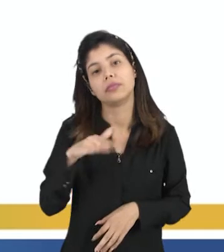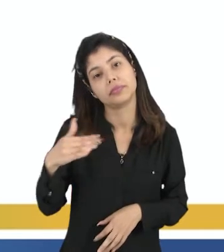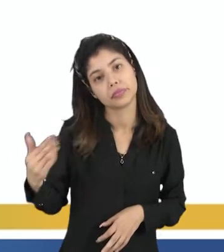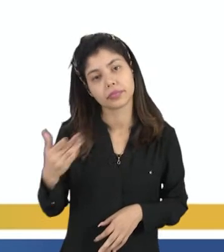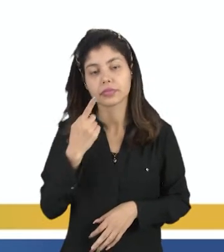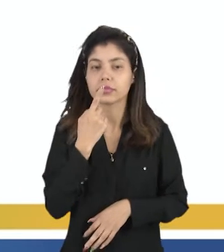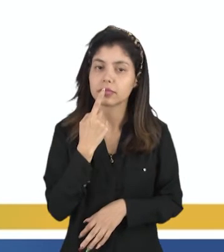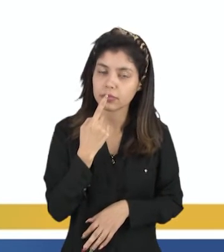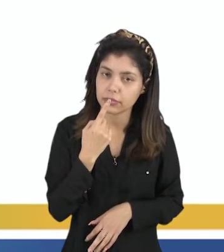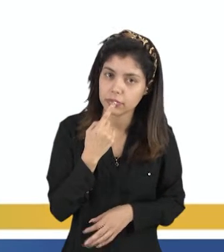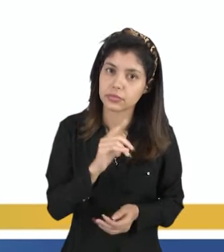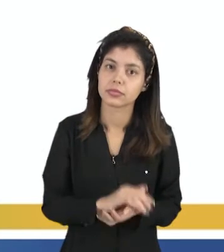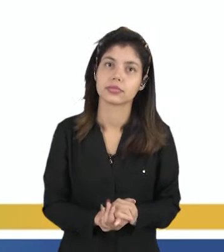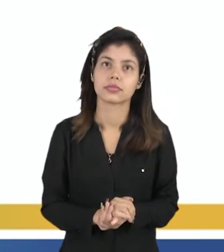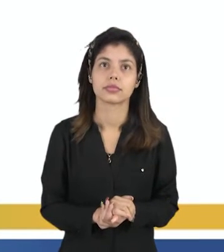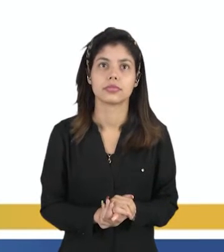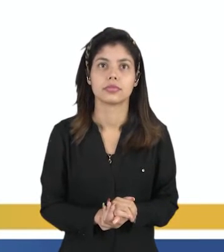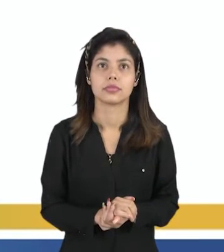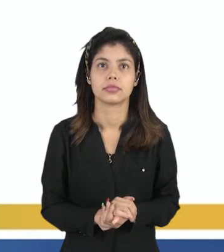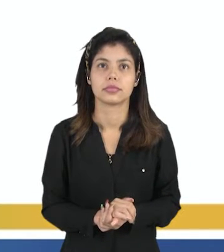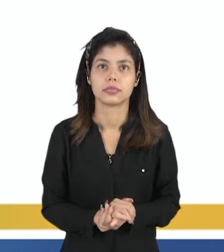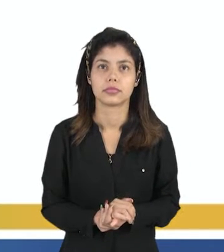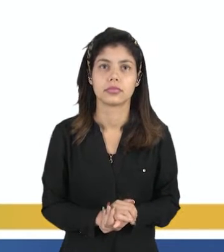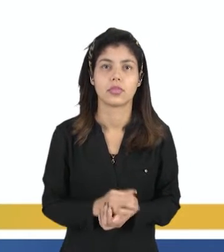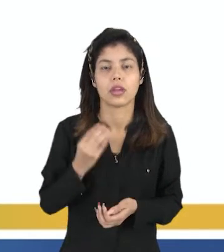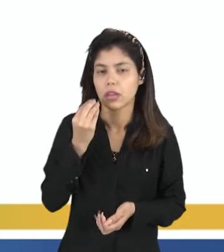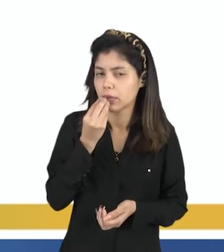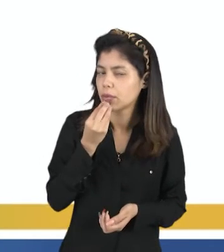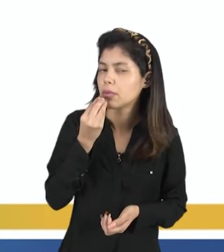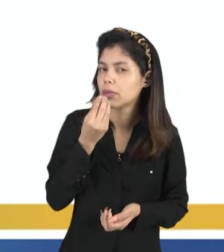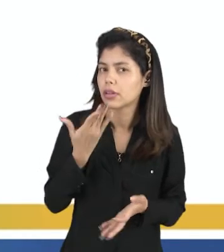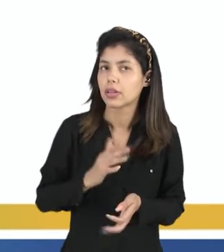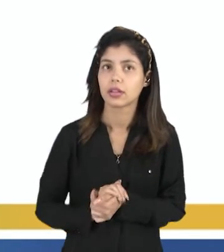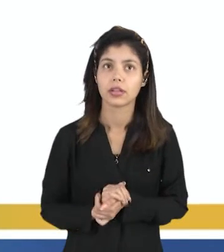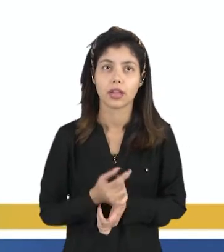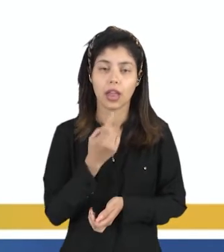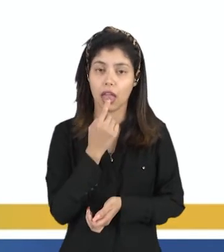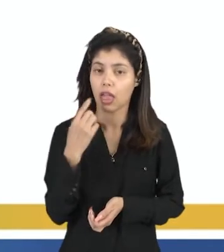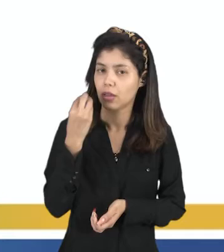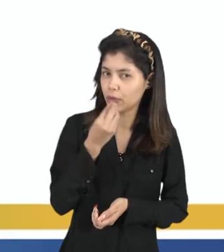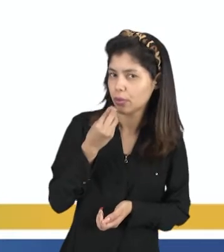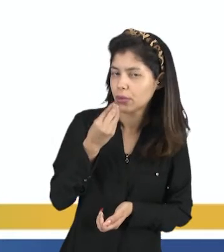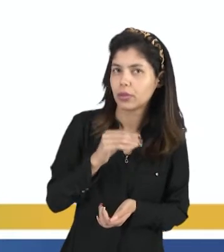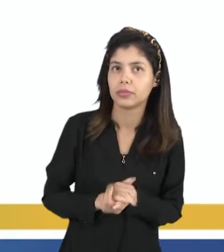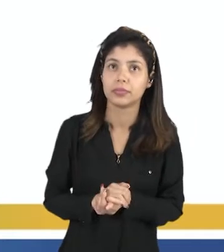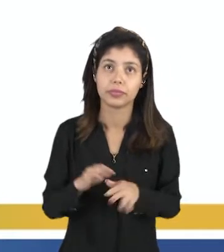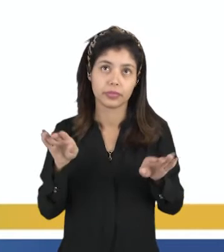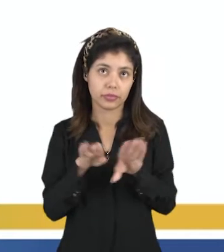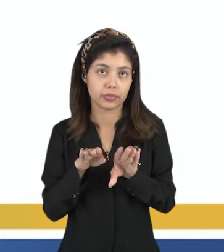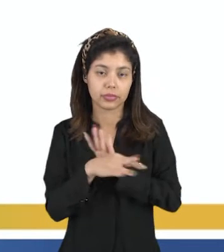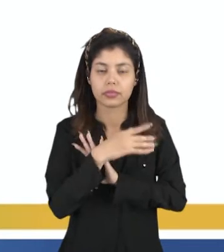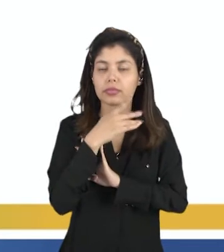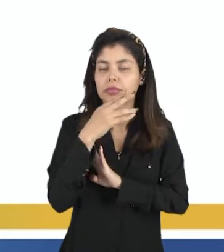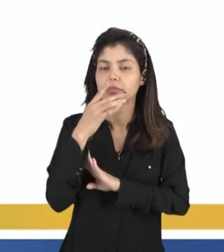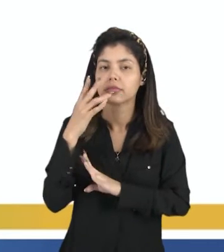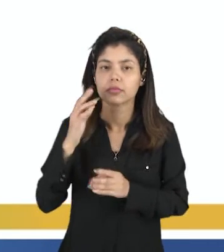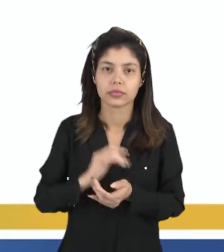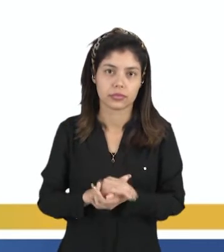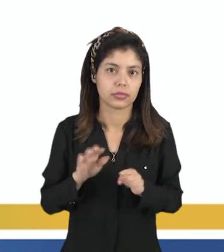do gosto percebido pelo sentido gustativo, pelo nosso paladar, e pelo sentido